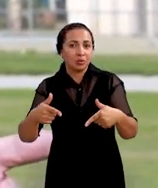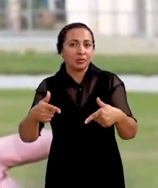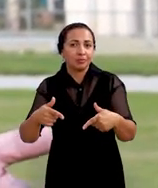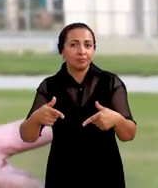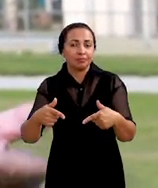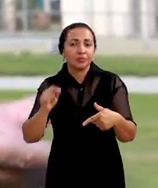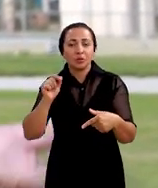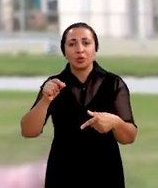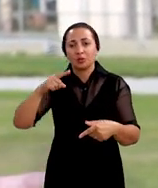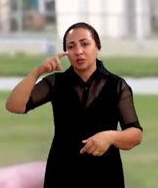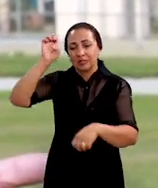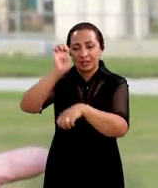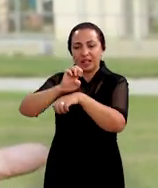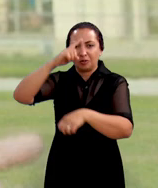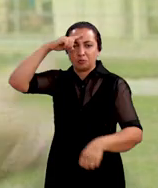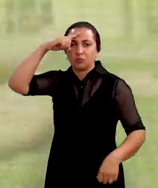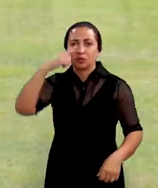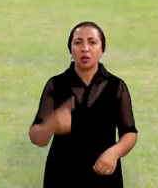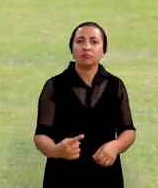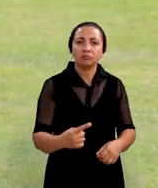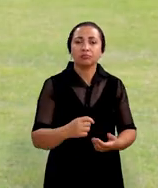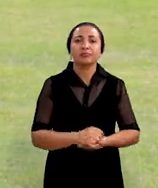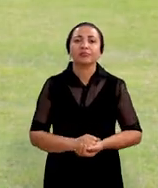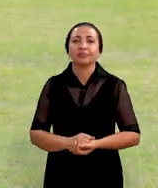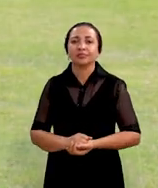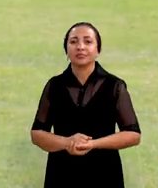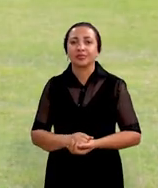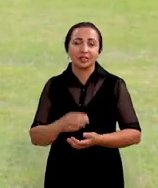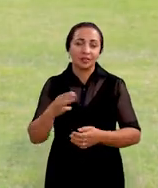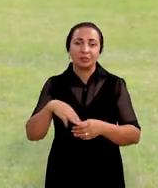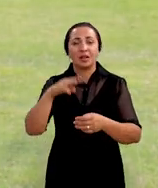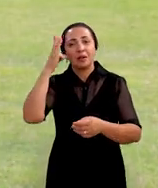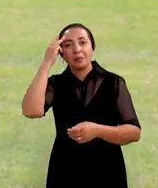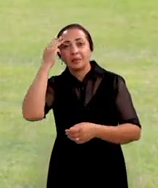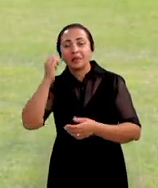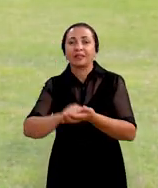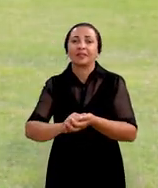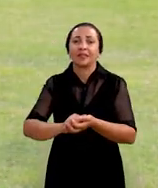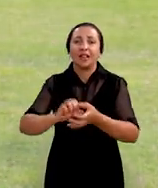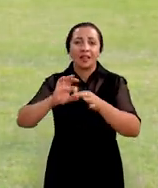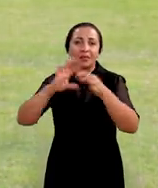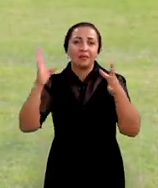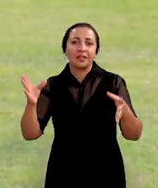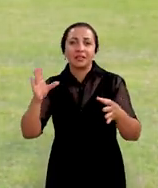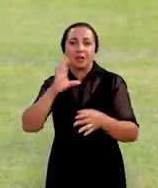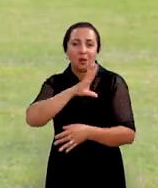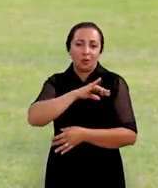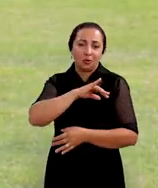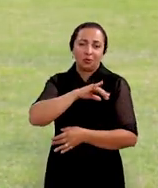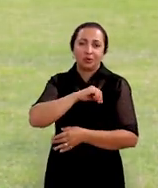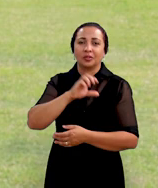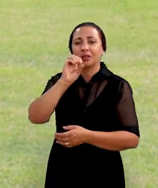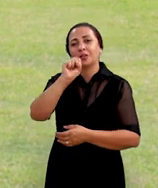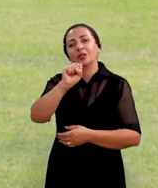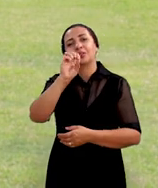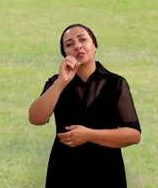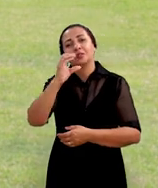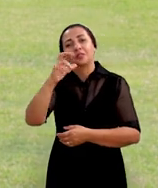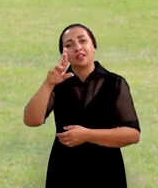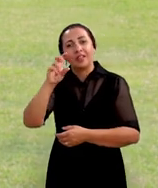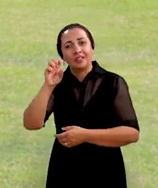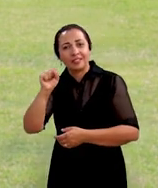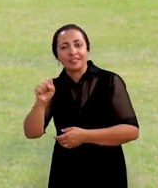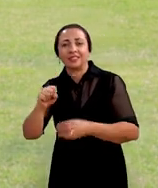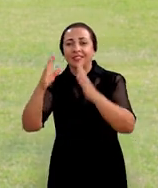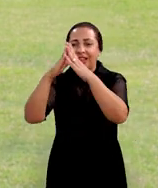resistência ao Estado autoritário. Um exemplo disso é a memorável democracia corintiana, do saudoso Sócrates, do Casagrande,